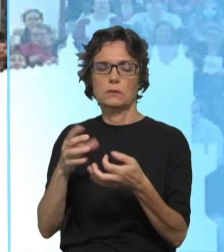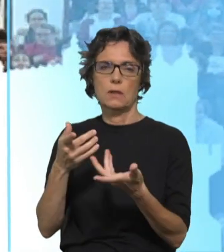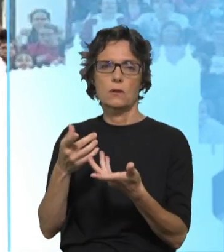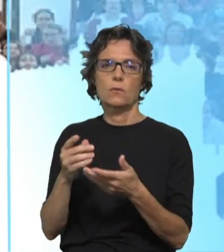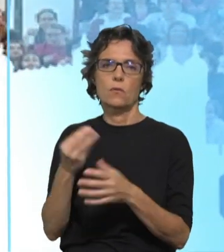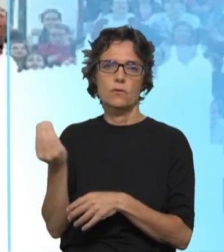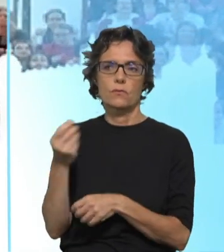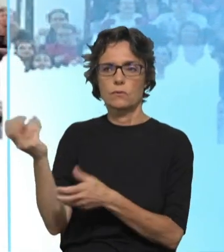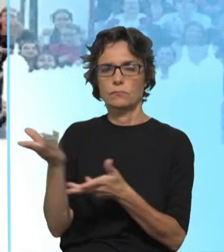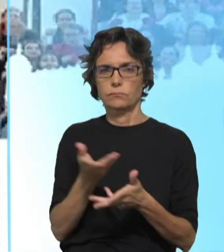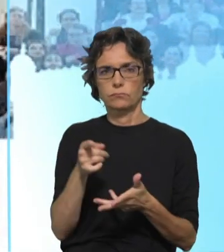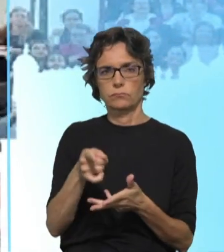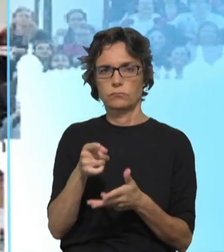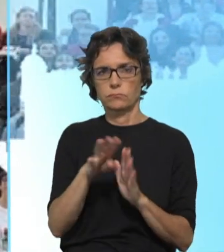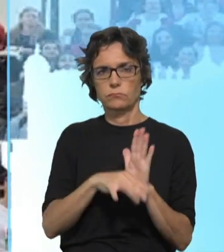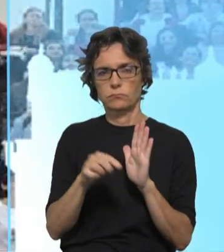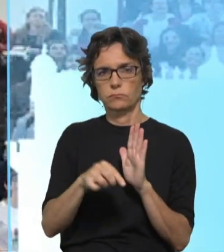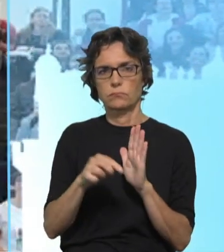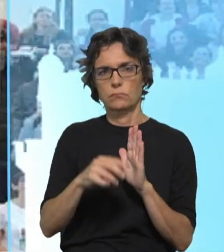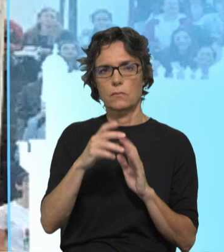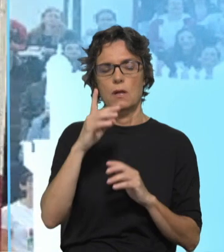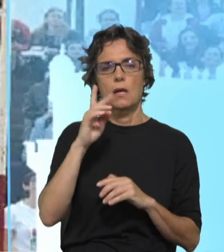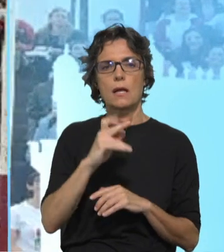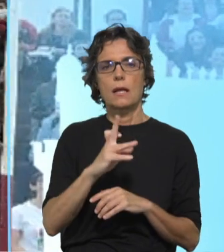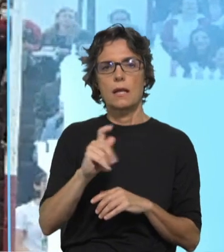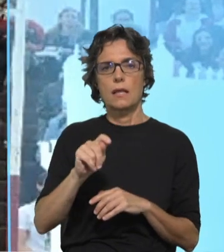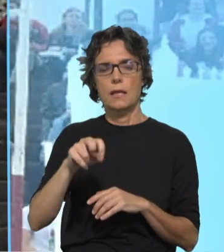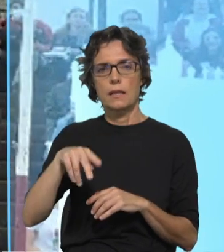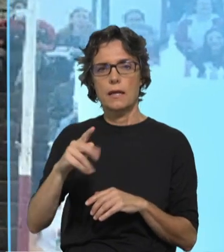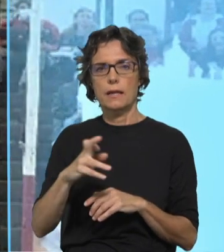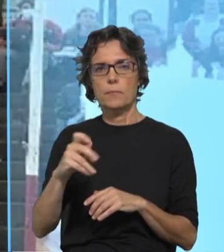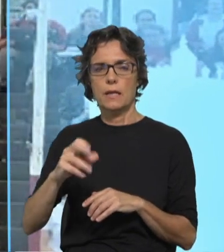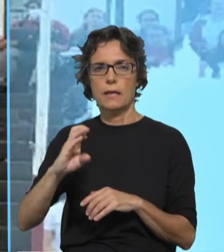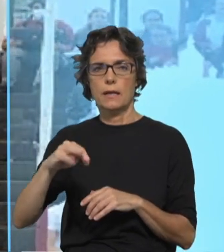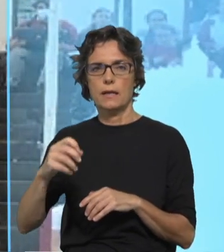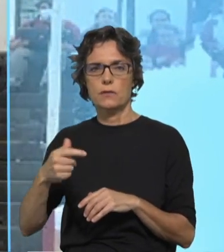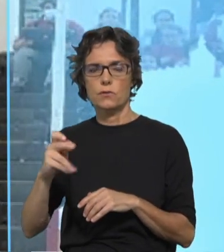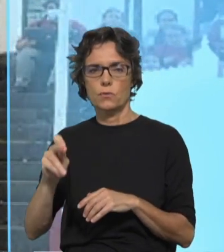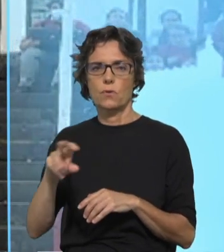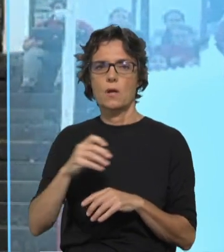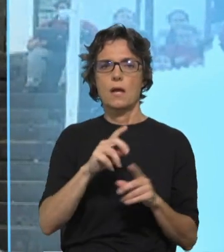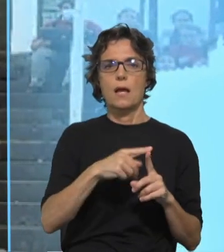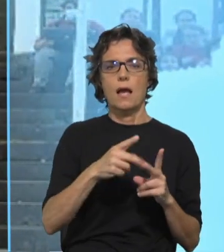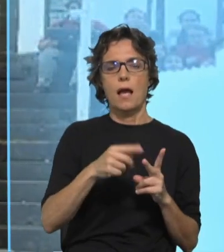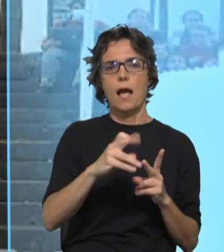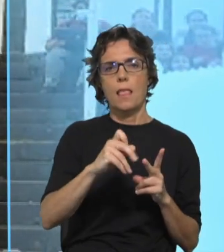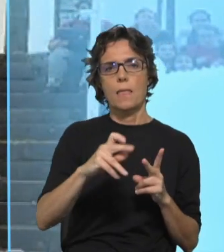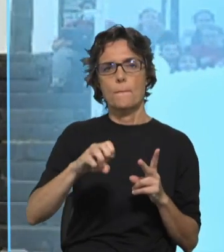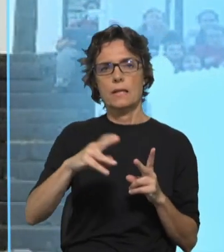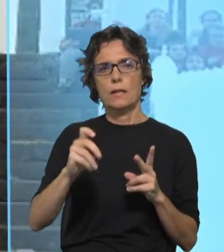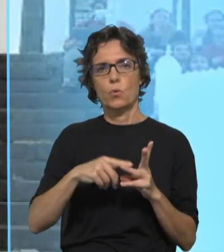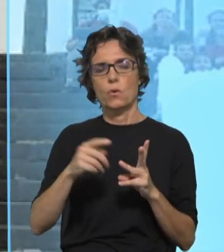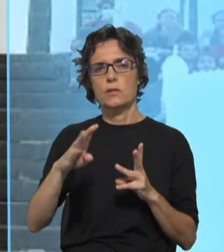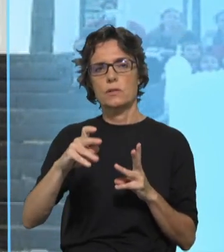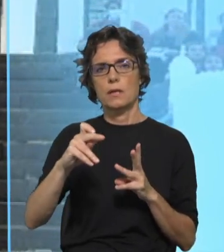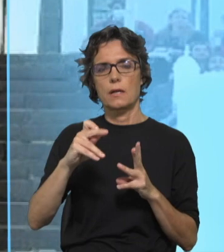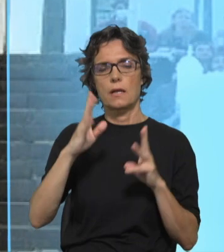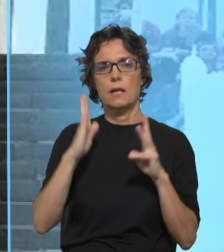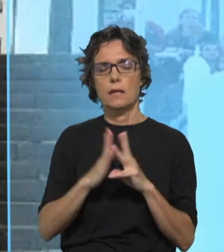isso convidadas deste programa Helena Ribeiro de Castro, a irmã Ana Margarida Lucas e a irmã Ana Sofia